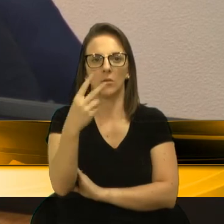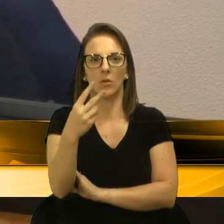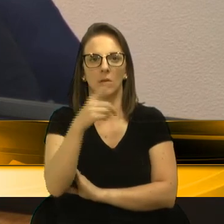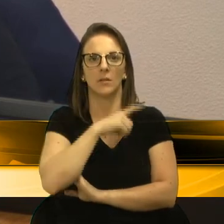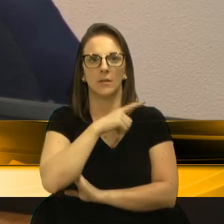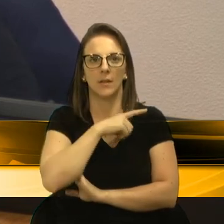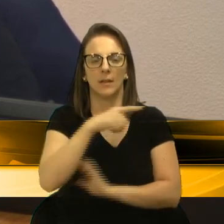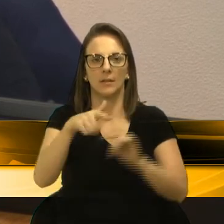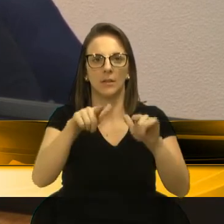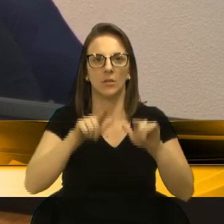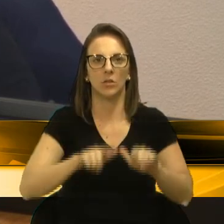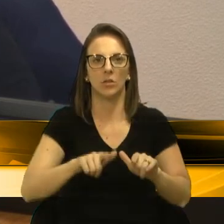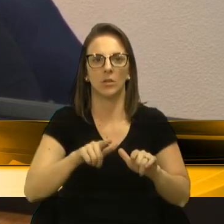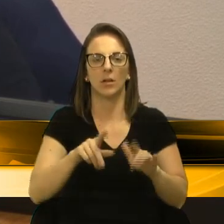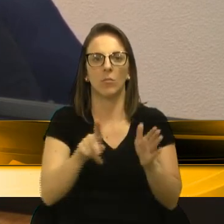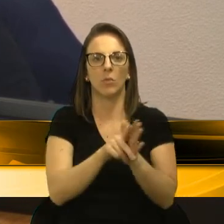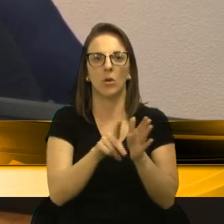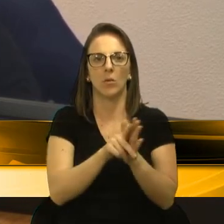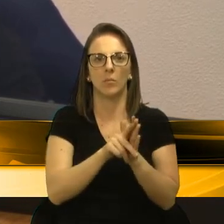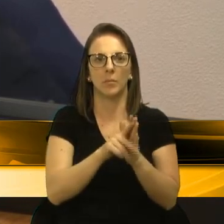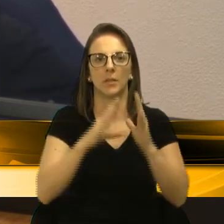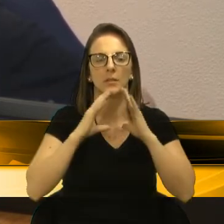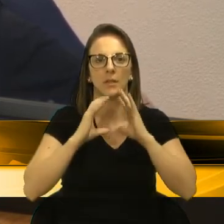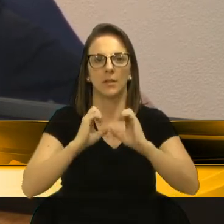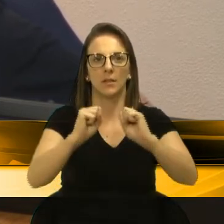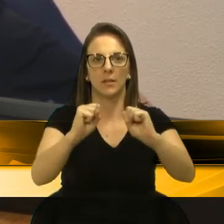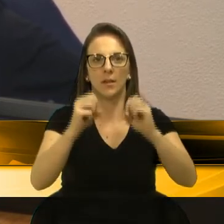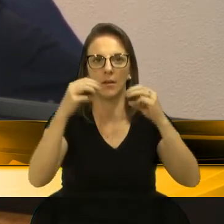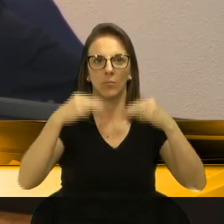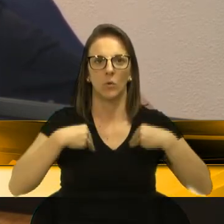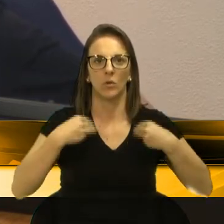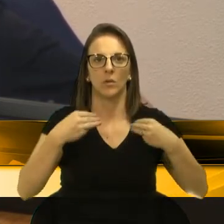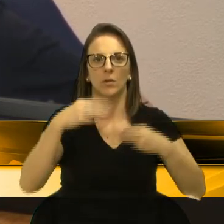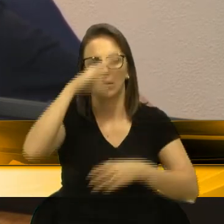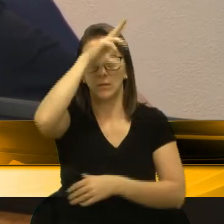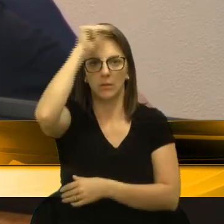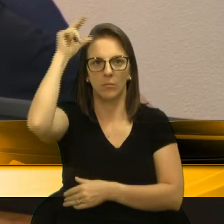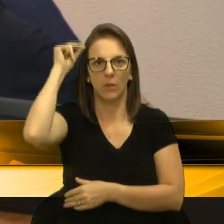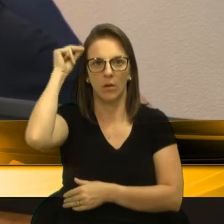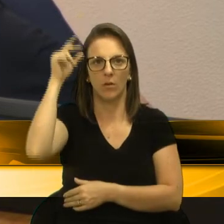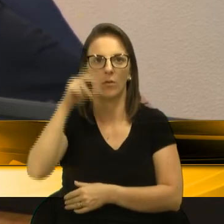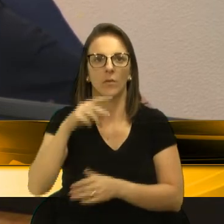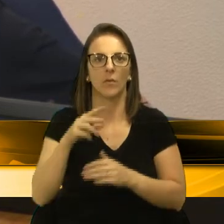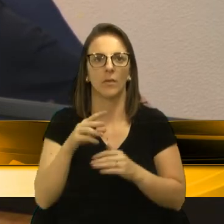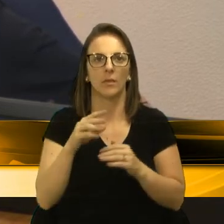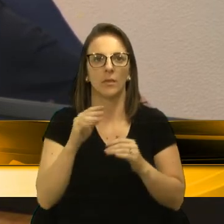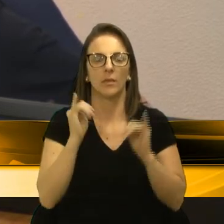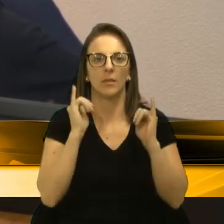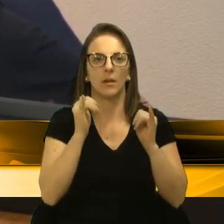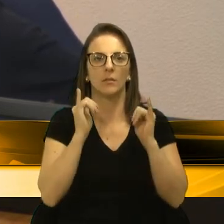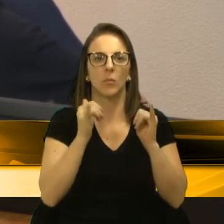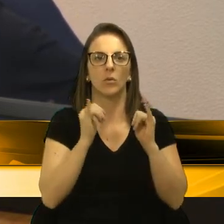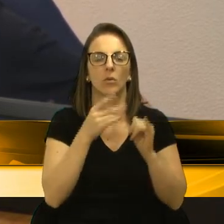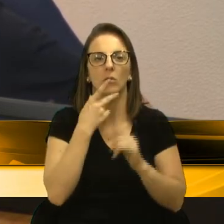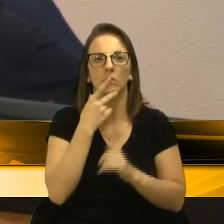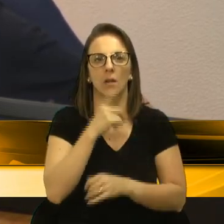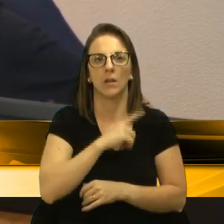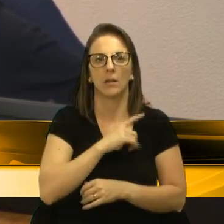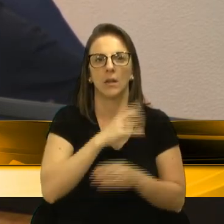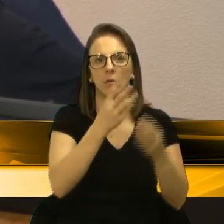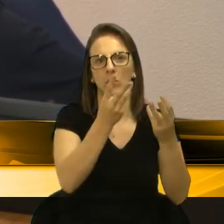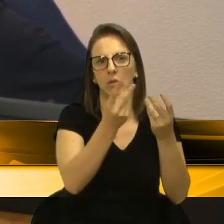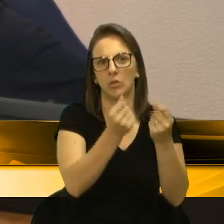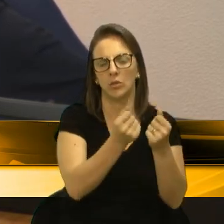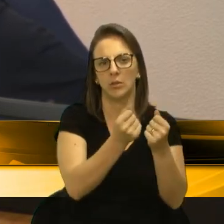pela Secretaria Municipal de Transportes nas seguintes hipóteses: a. Número de vagas igual ou superior a 200. B. Número de vagas seja igual ou